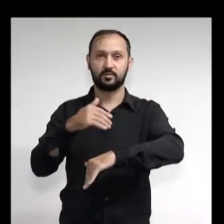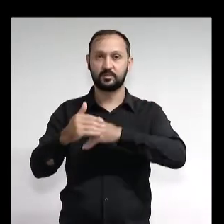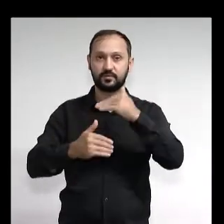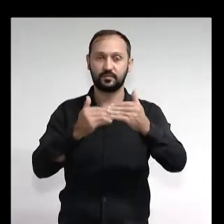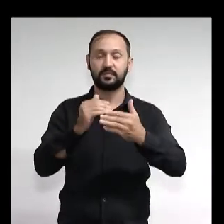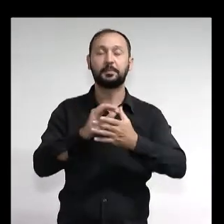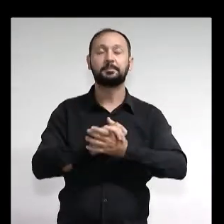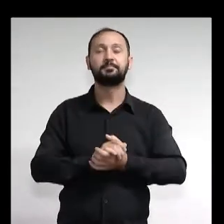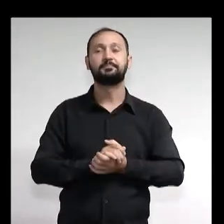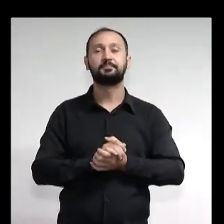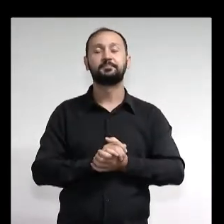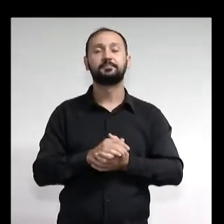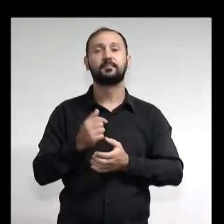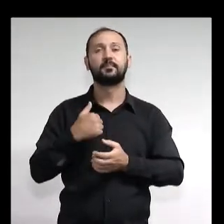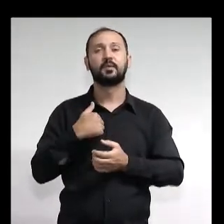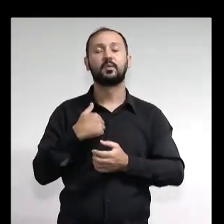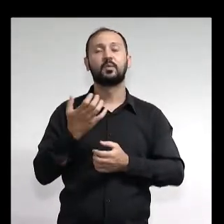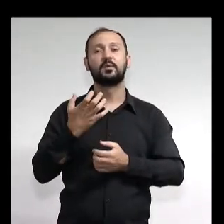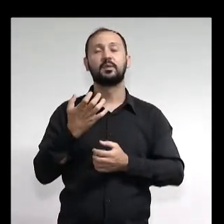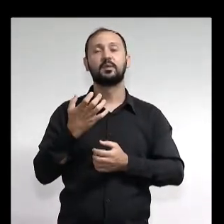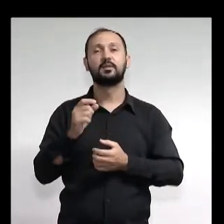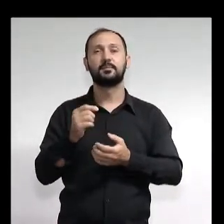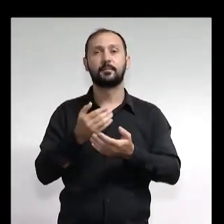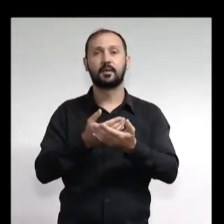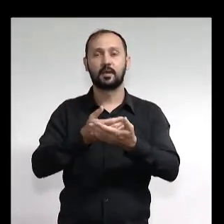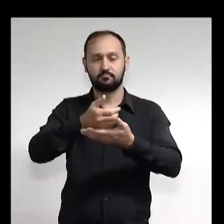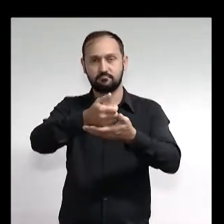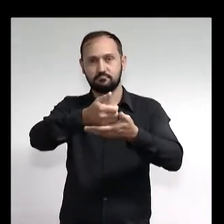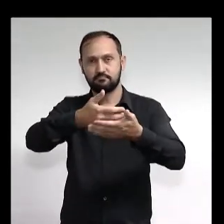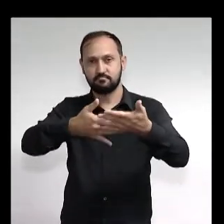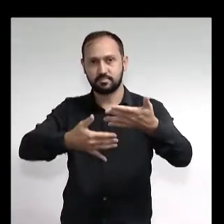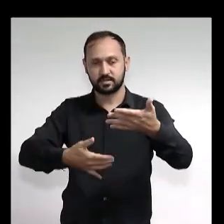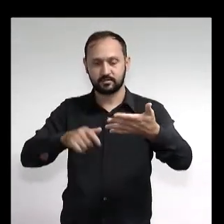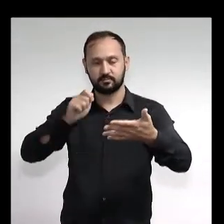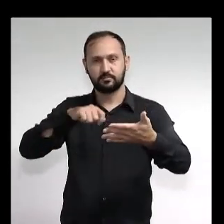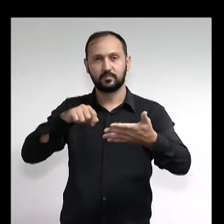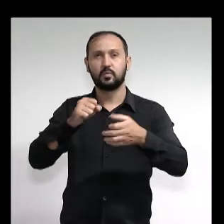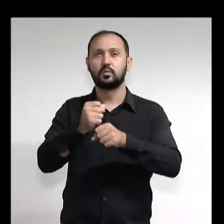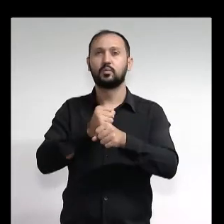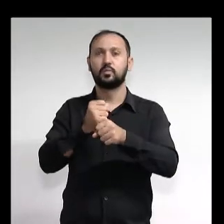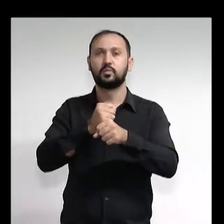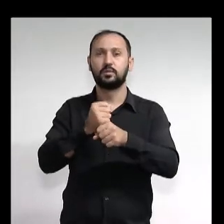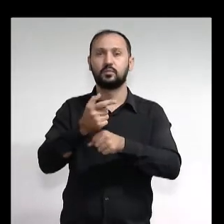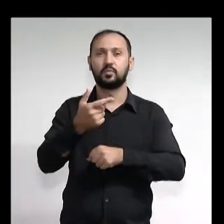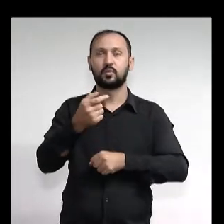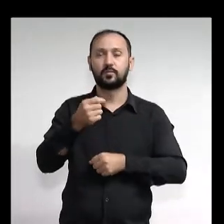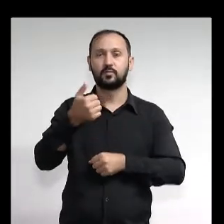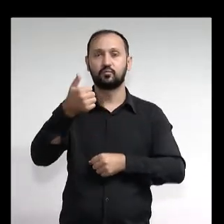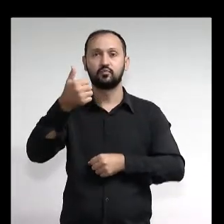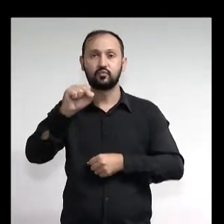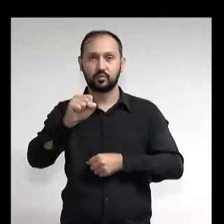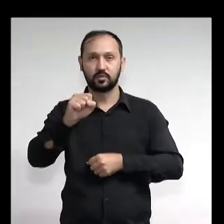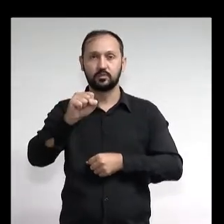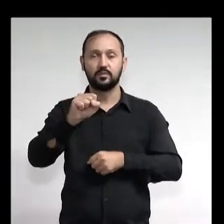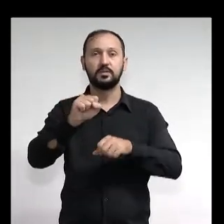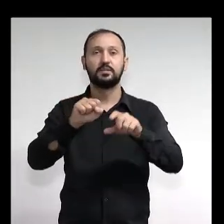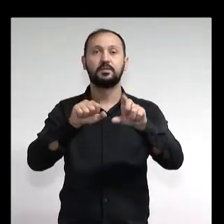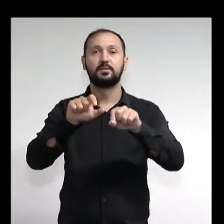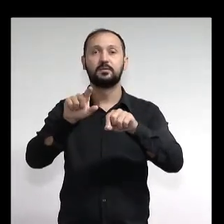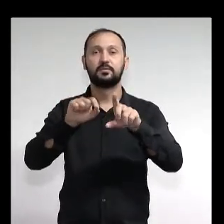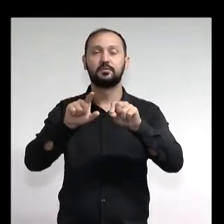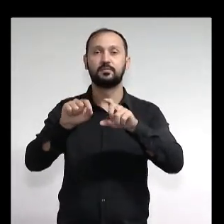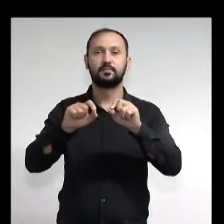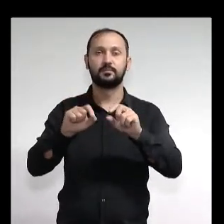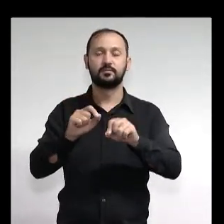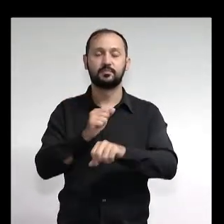pedagógico, como é que é o desenvolvimento do estudante. Então, eu fui em busca de pegar a lista dos estudantes do ano